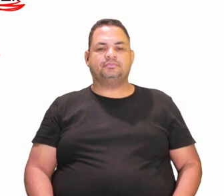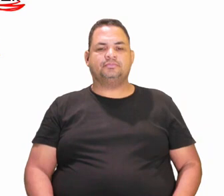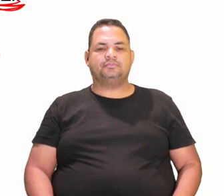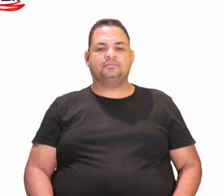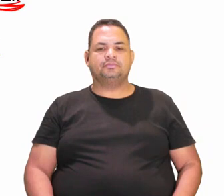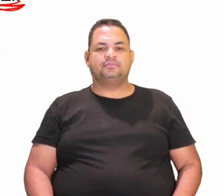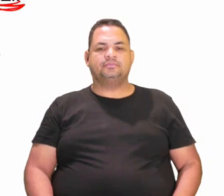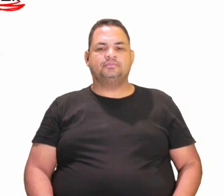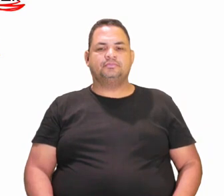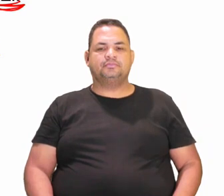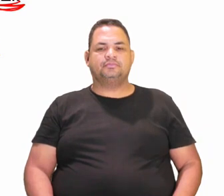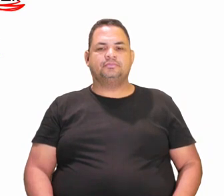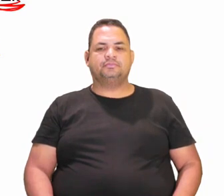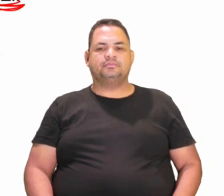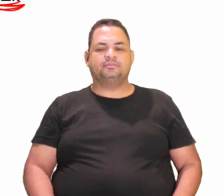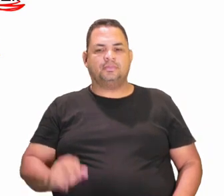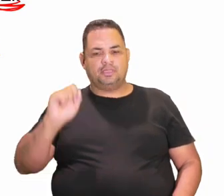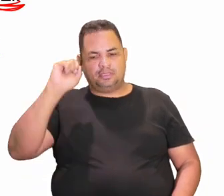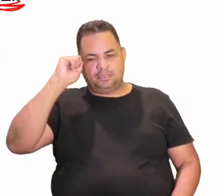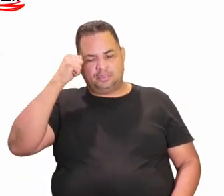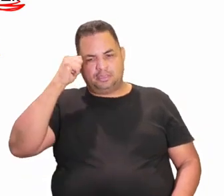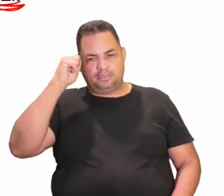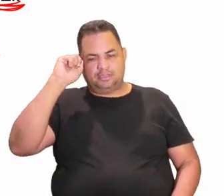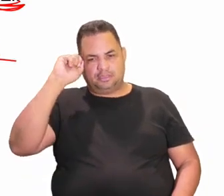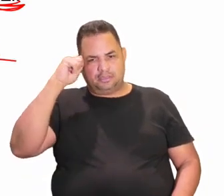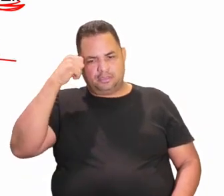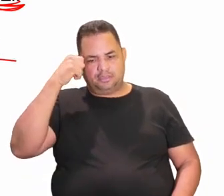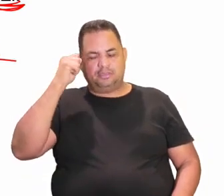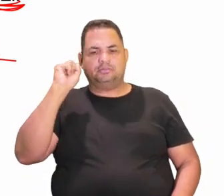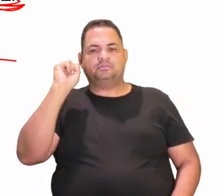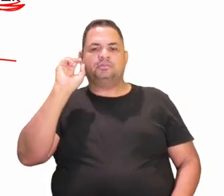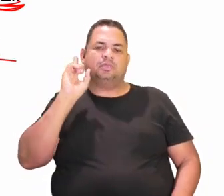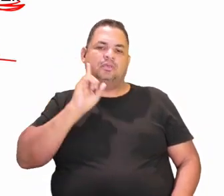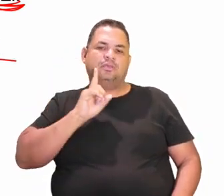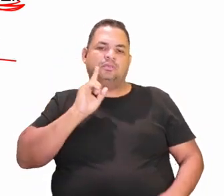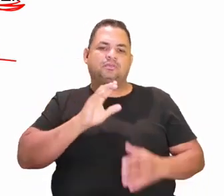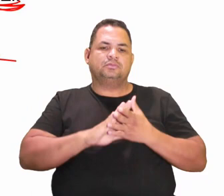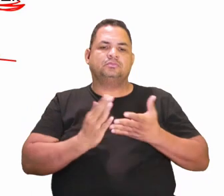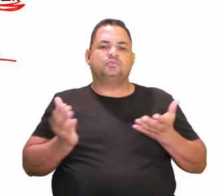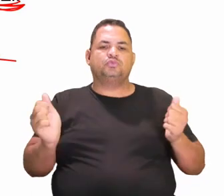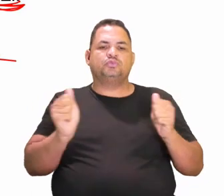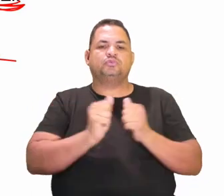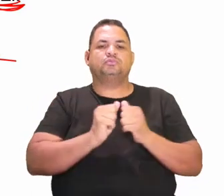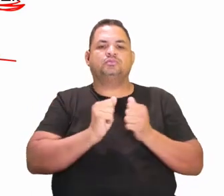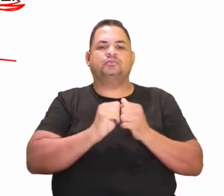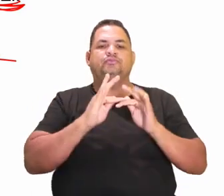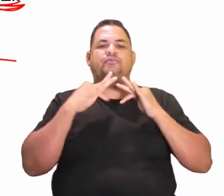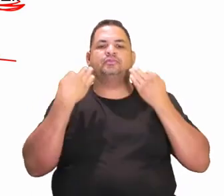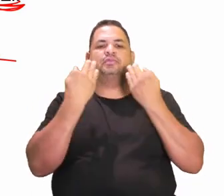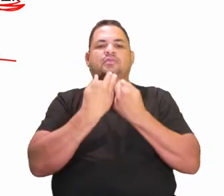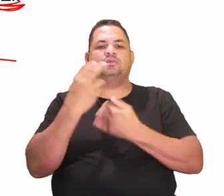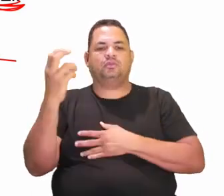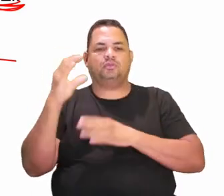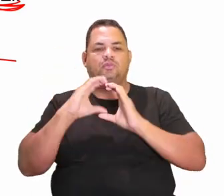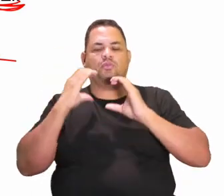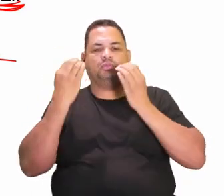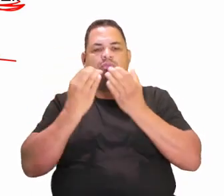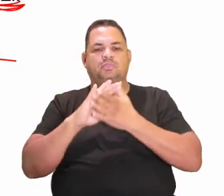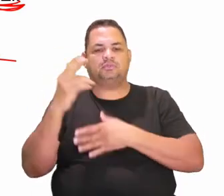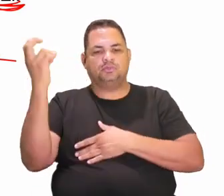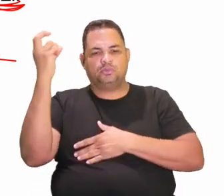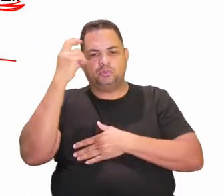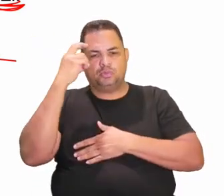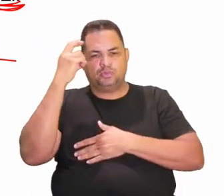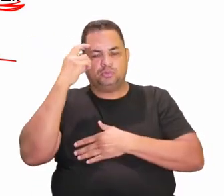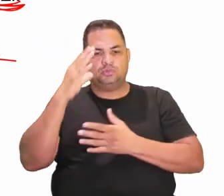feriado afro-americano que celebra o quê? Família, comunidade e cultura. Celebrations.